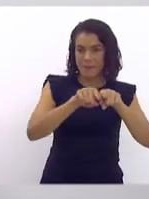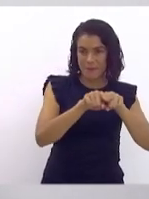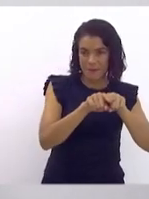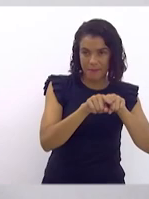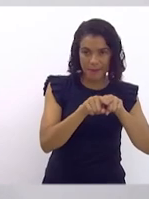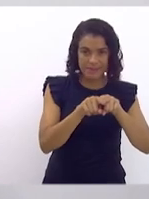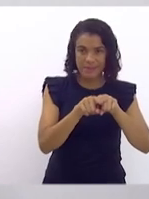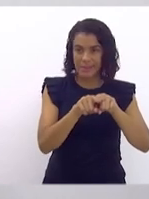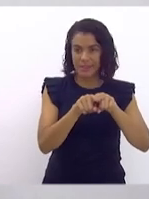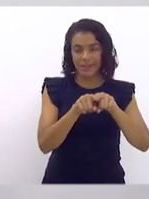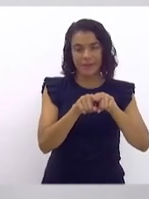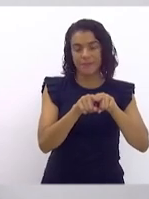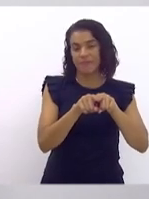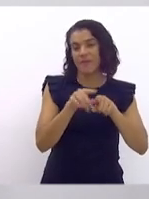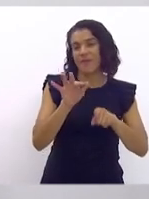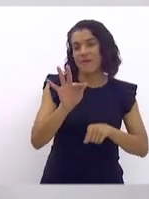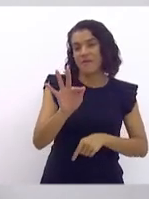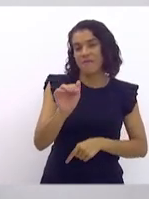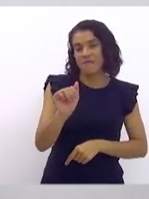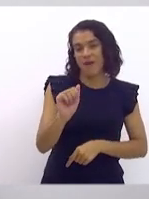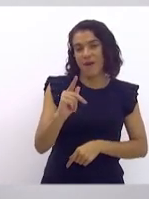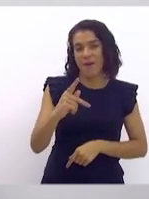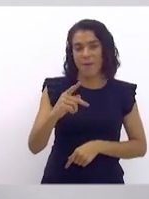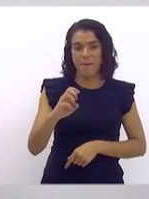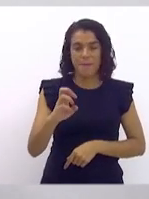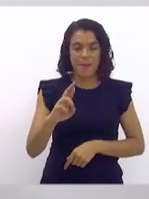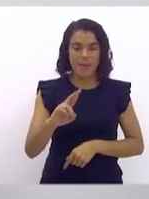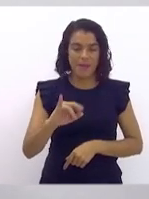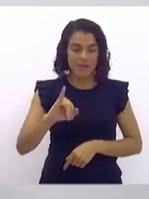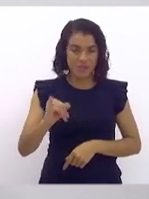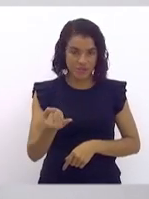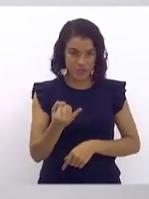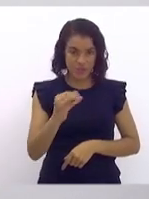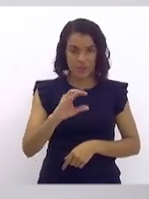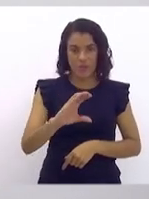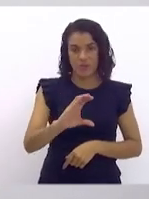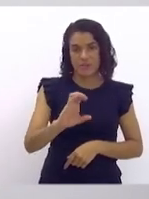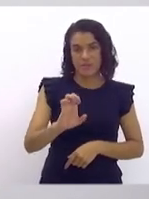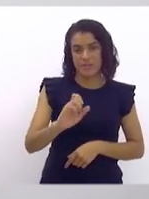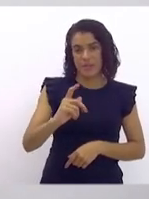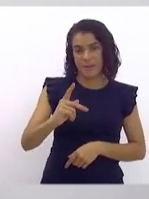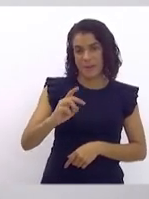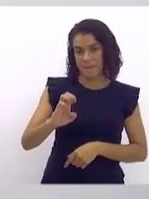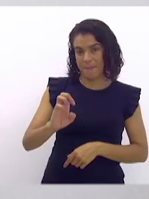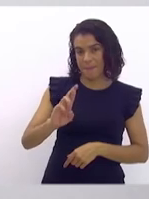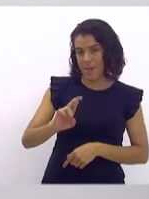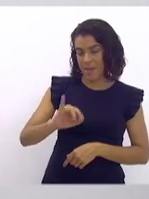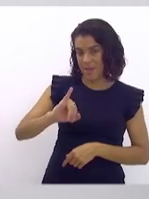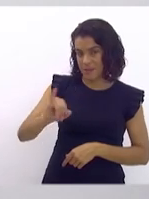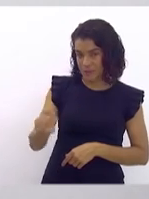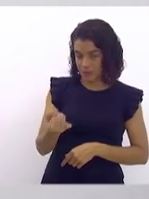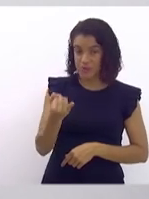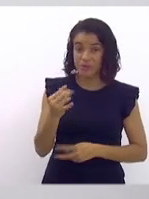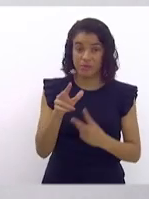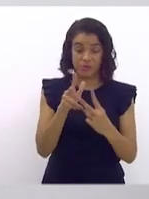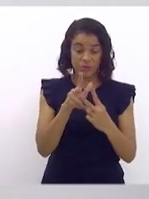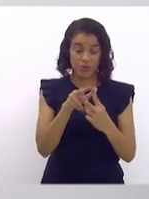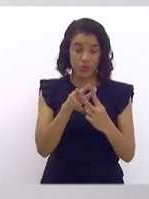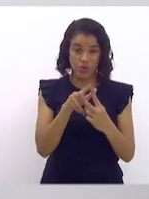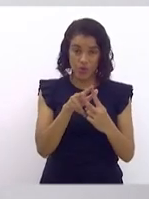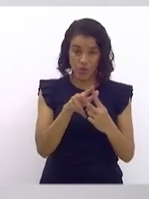a FAPERJ ou com a CEPERJ, nós temos dois órgãos de pesquisa no Estado,